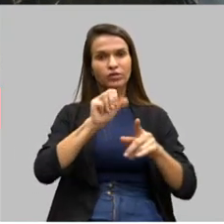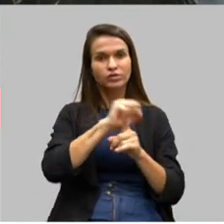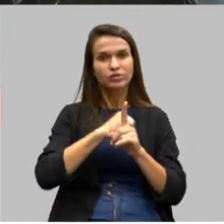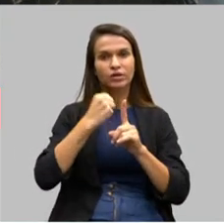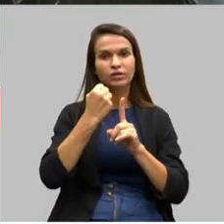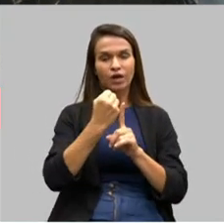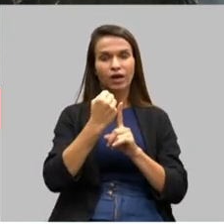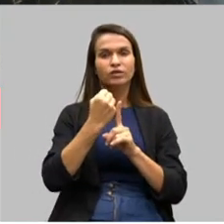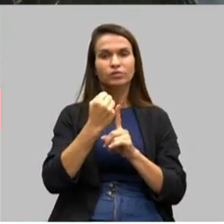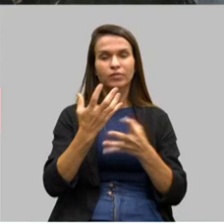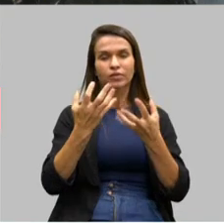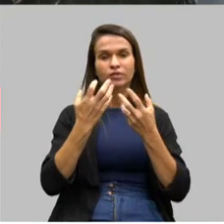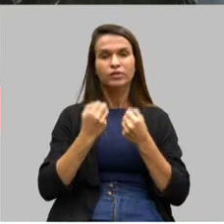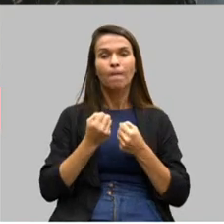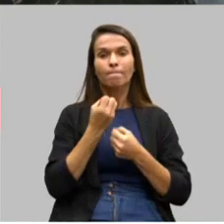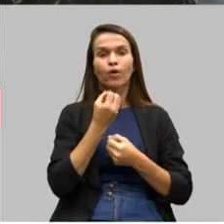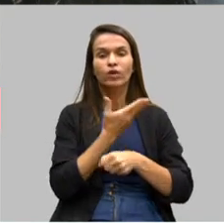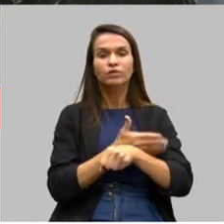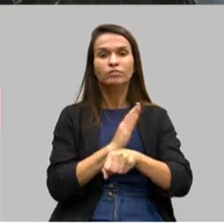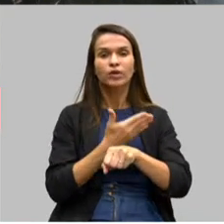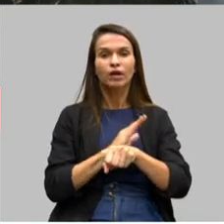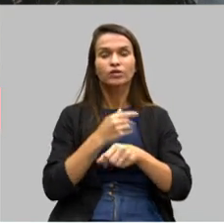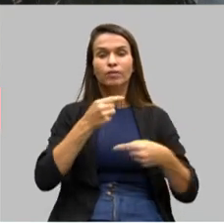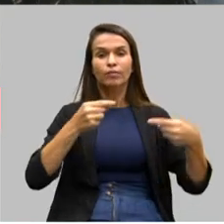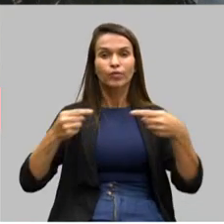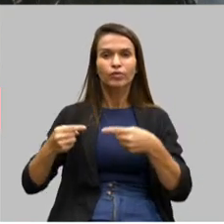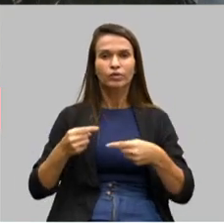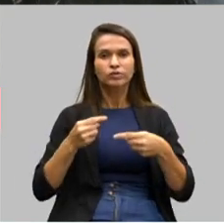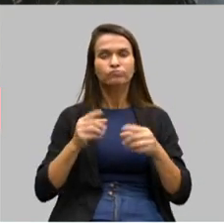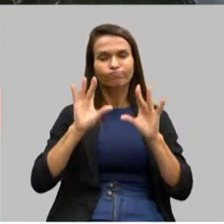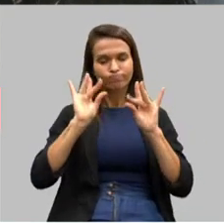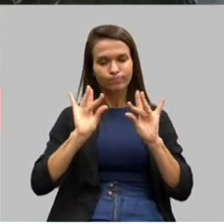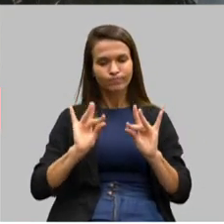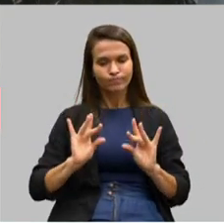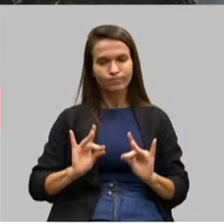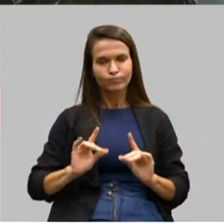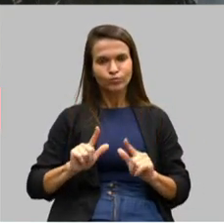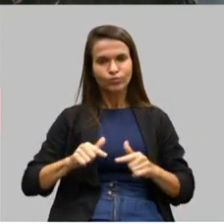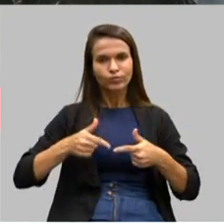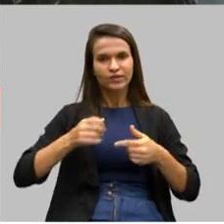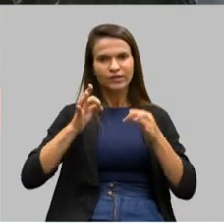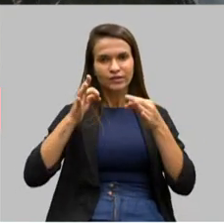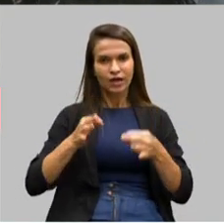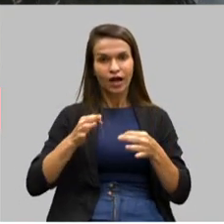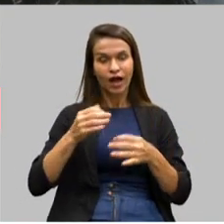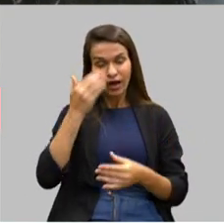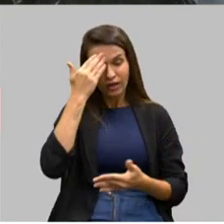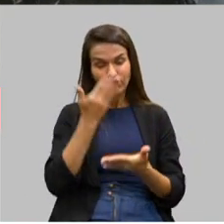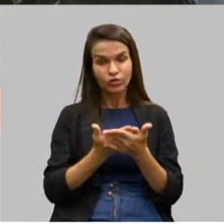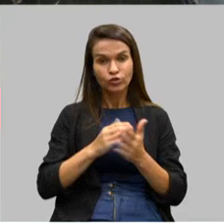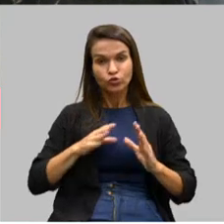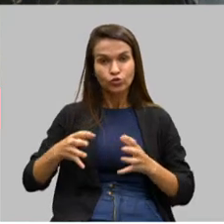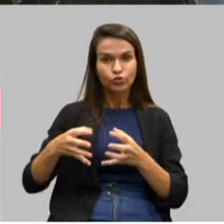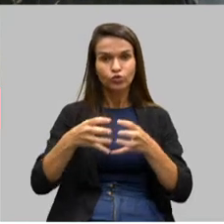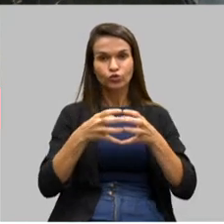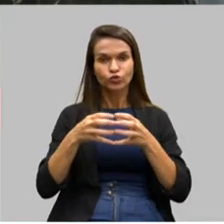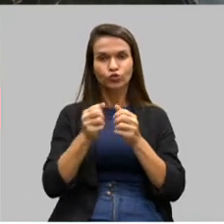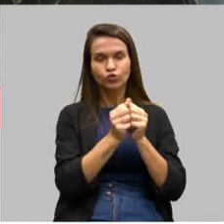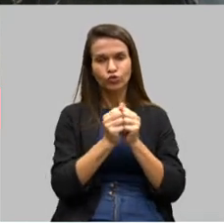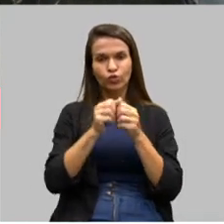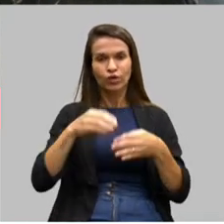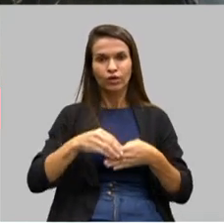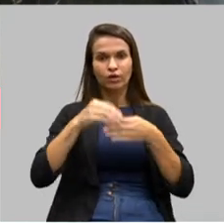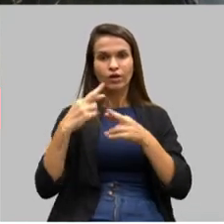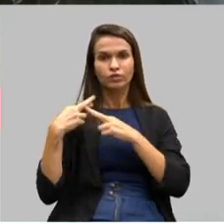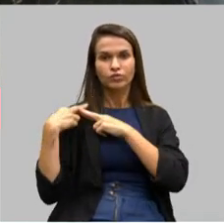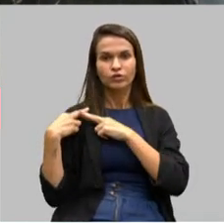para a adoção de boas práticas e políticas mais efetivas. Acreditamos que juntos, como cidadãos comprometidos, líderes